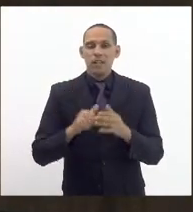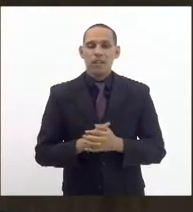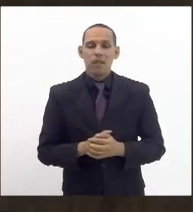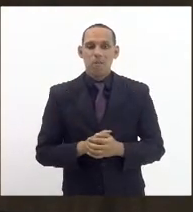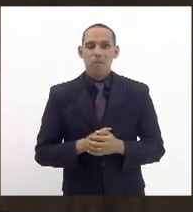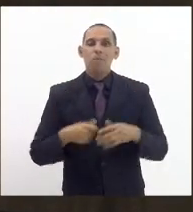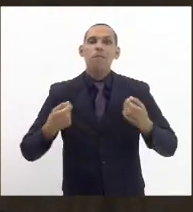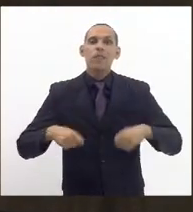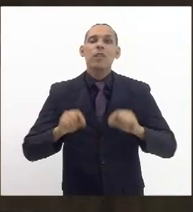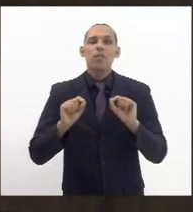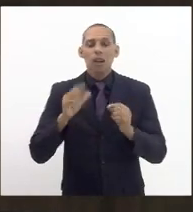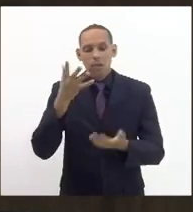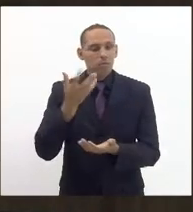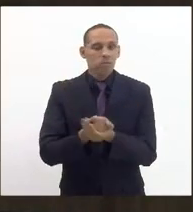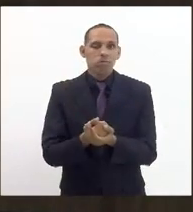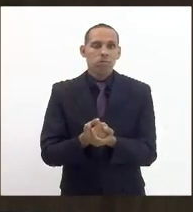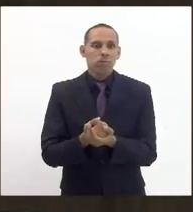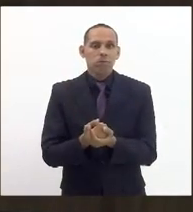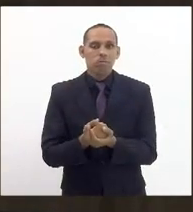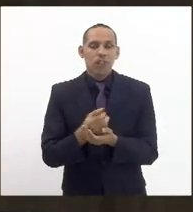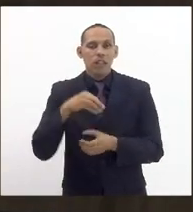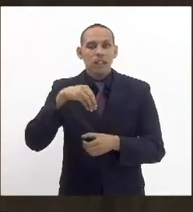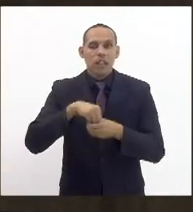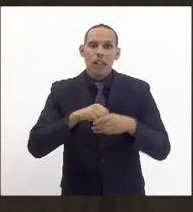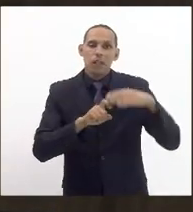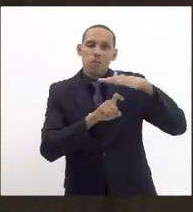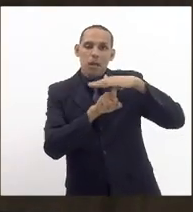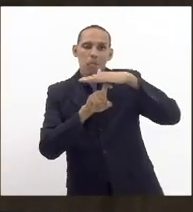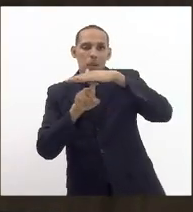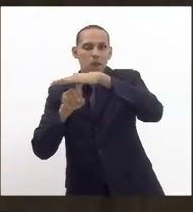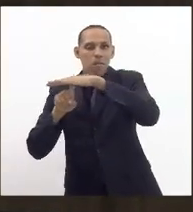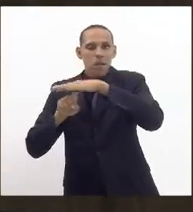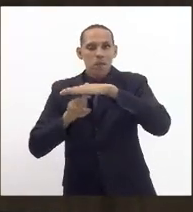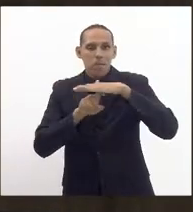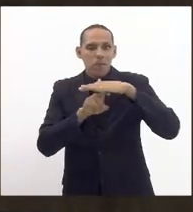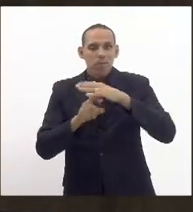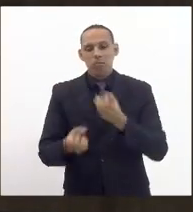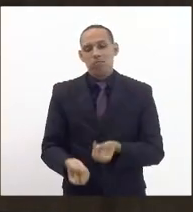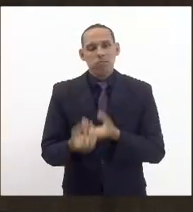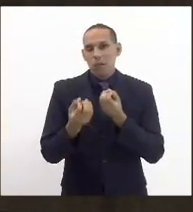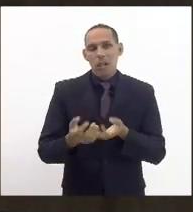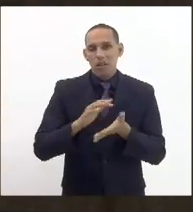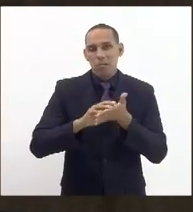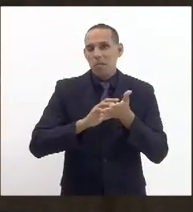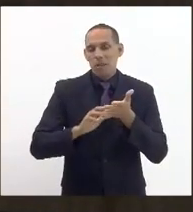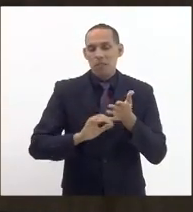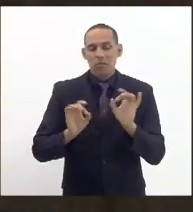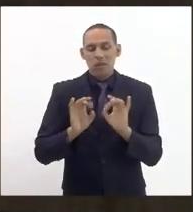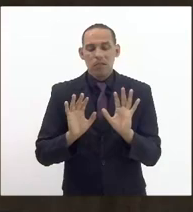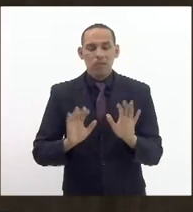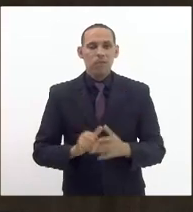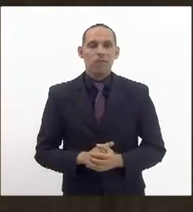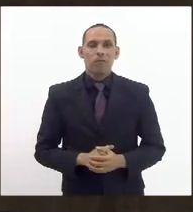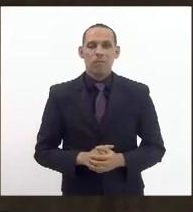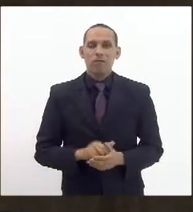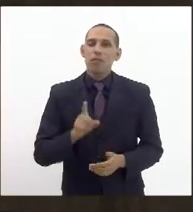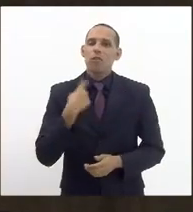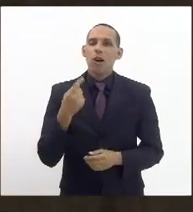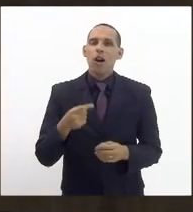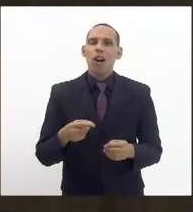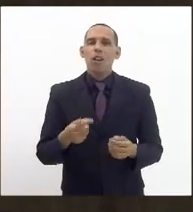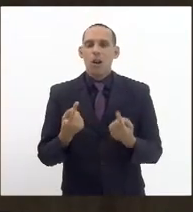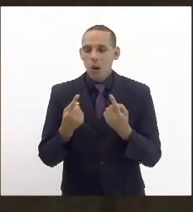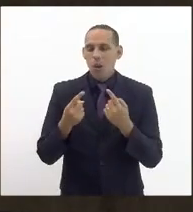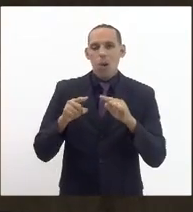que instalar nos terminais rodoviários as informações em braille. Só isso. Então, somos